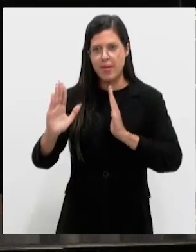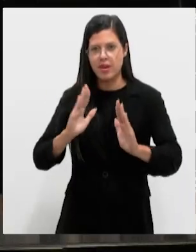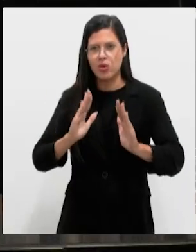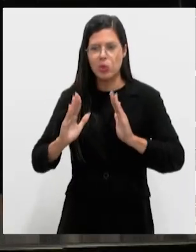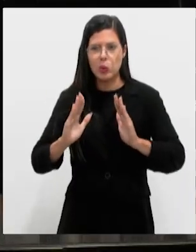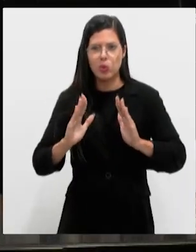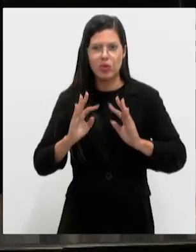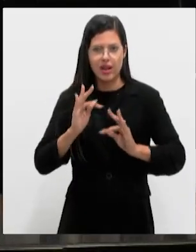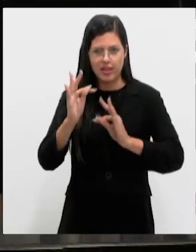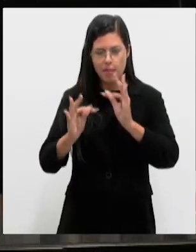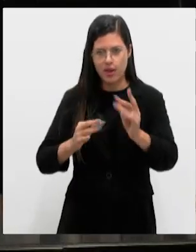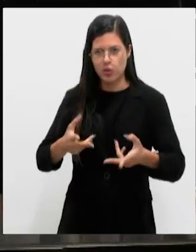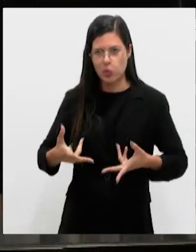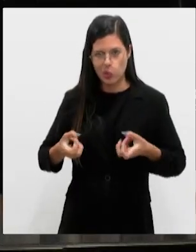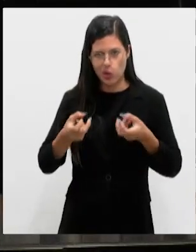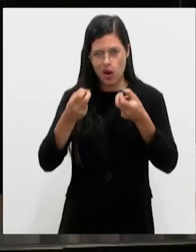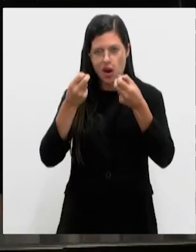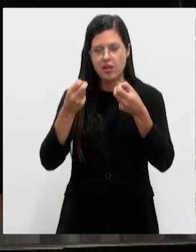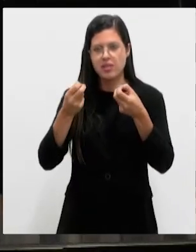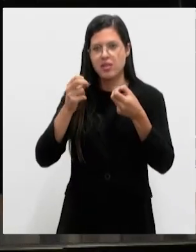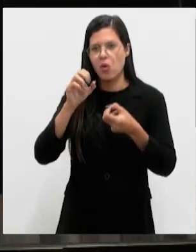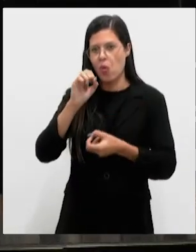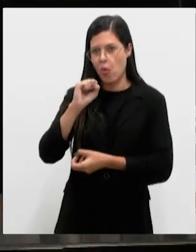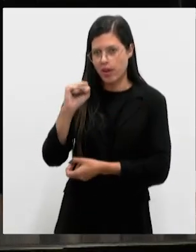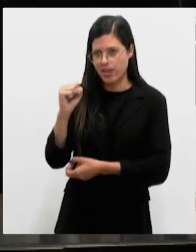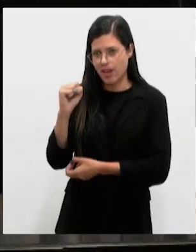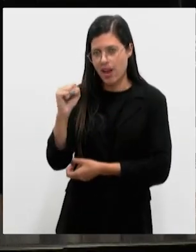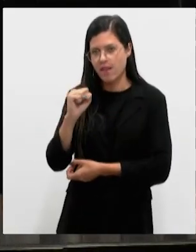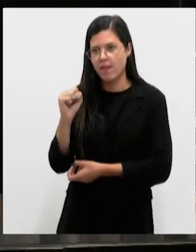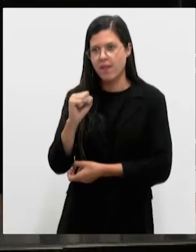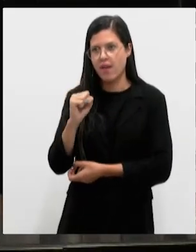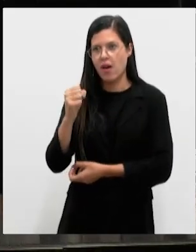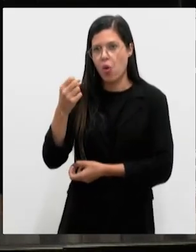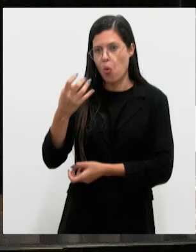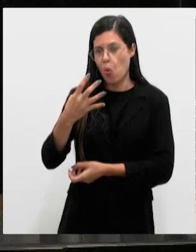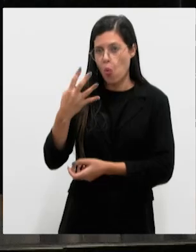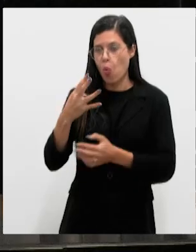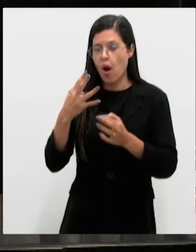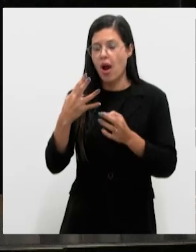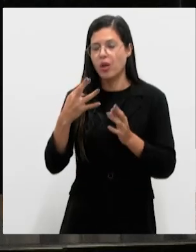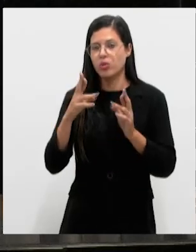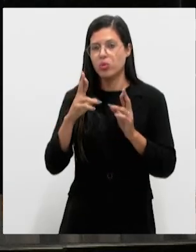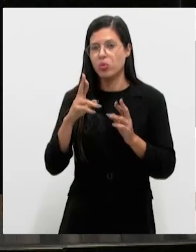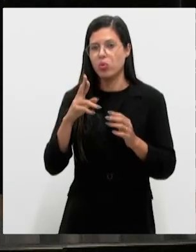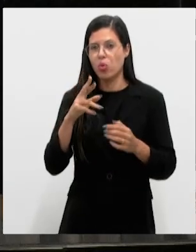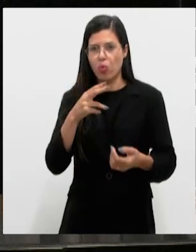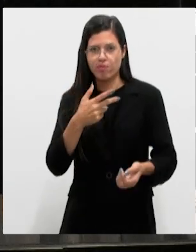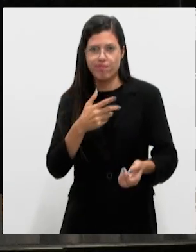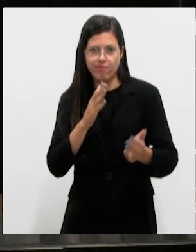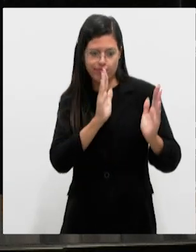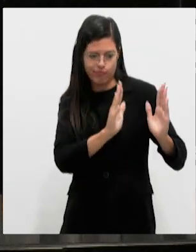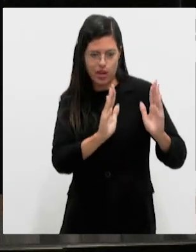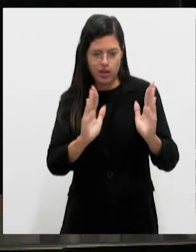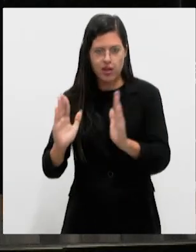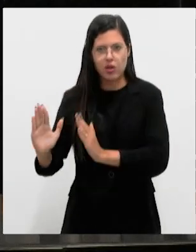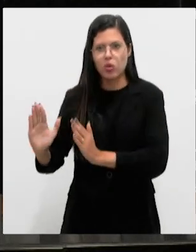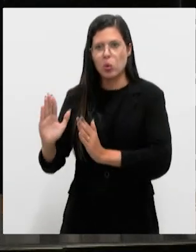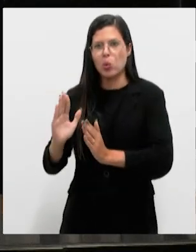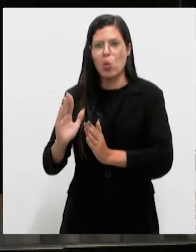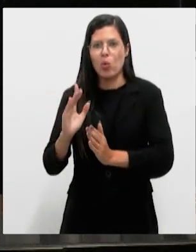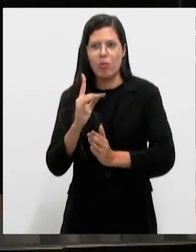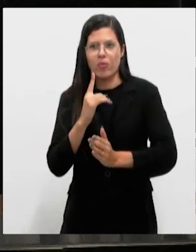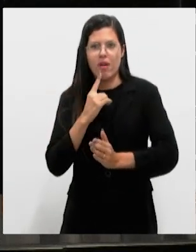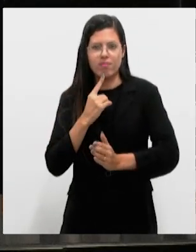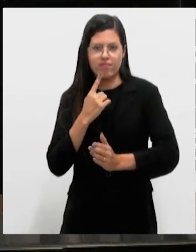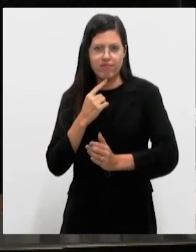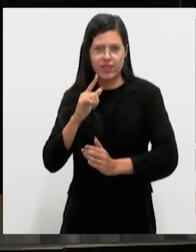março, fiz a 8ª quimioterapia, foram 4 sessões da quimioterapia branca e